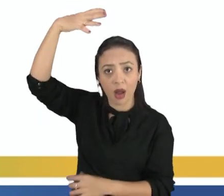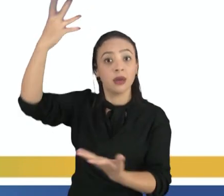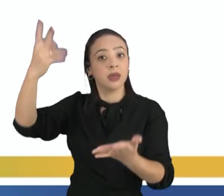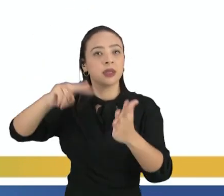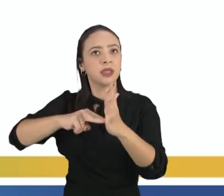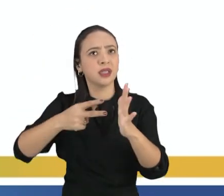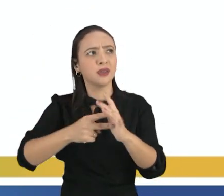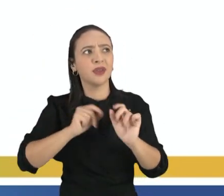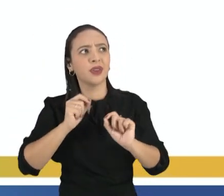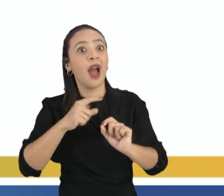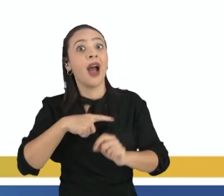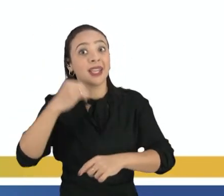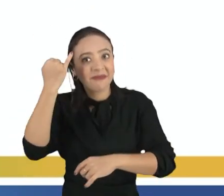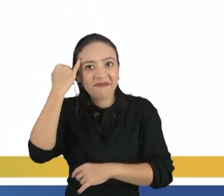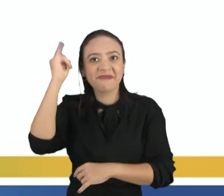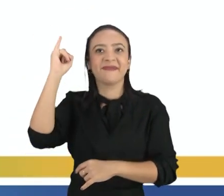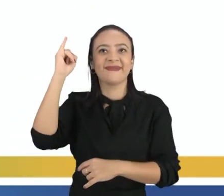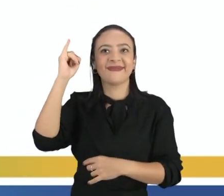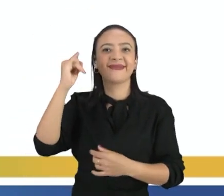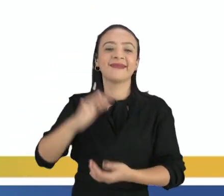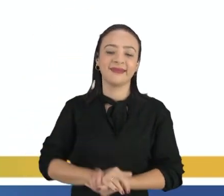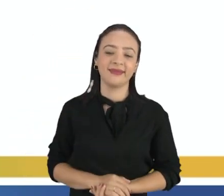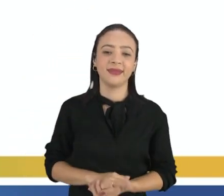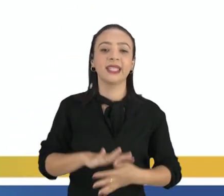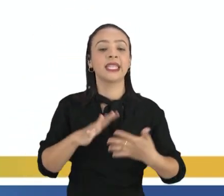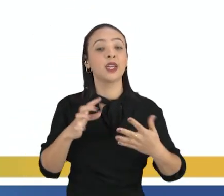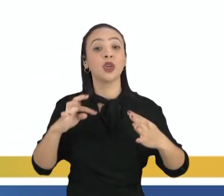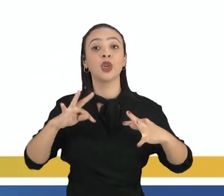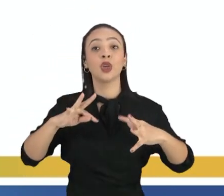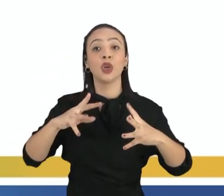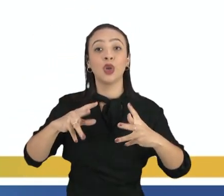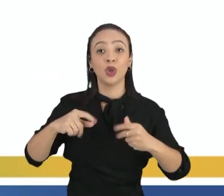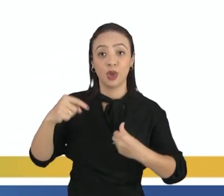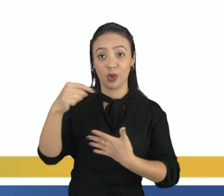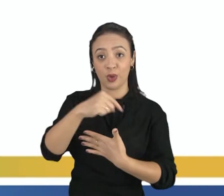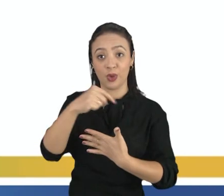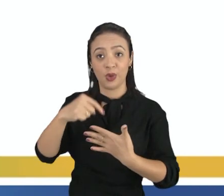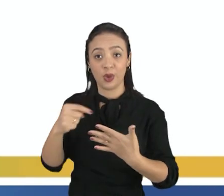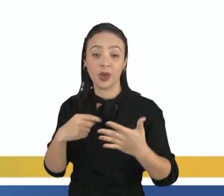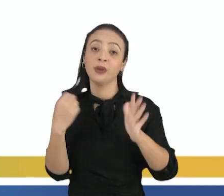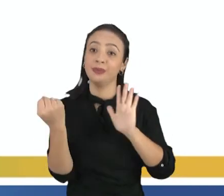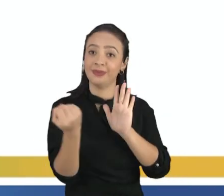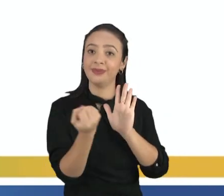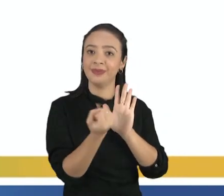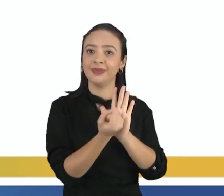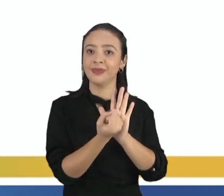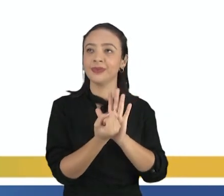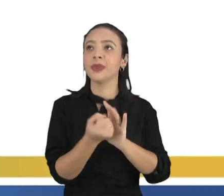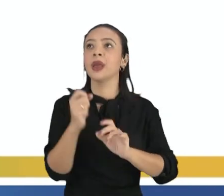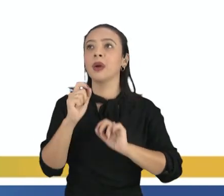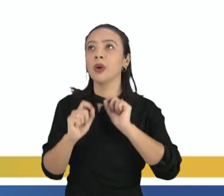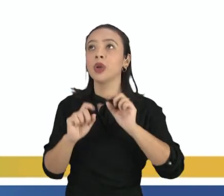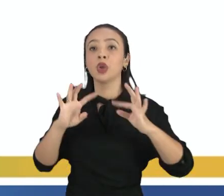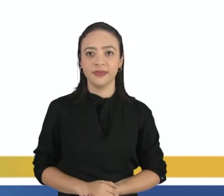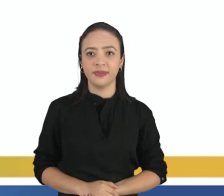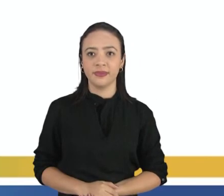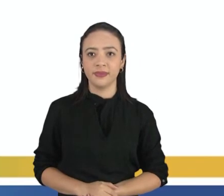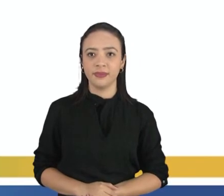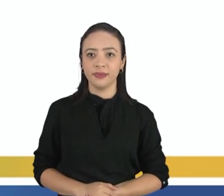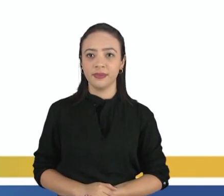sabe que significa que ele teve uma ideia. Então, esses elementos, esses símbolos, eles são metáforas